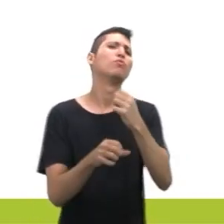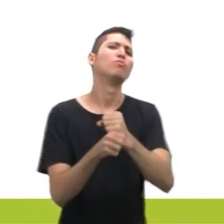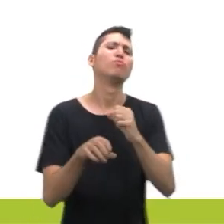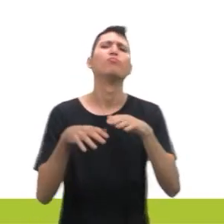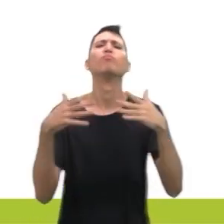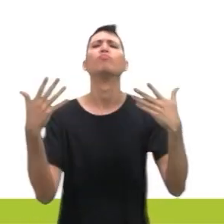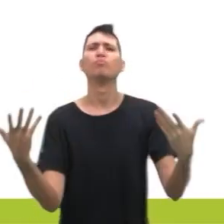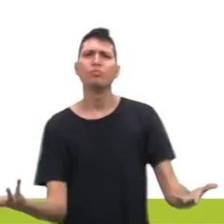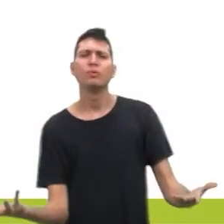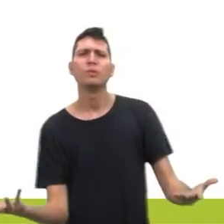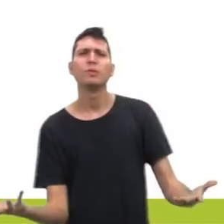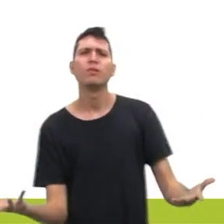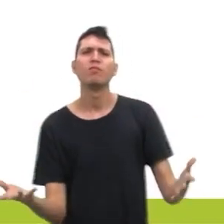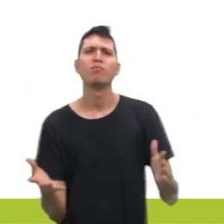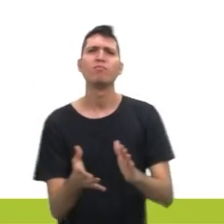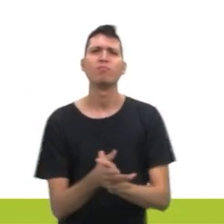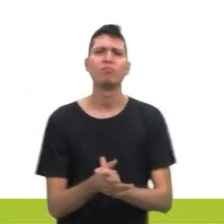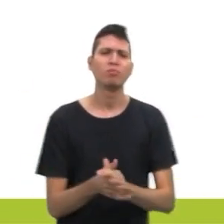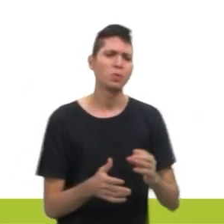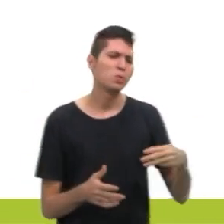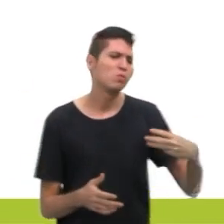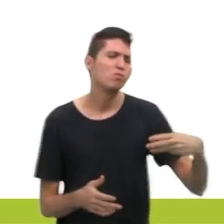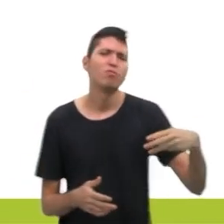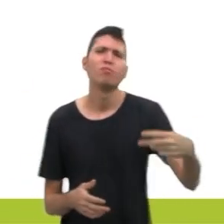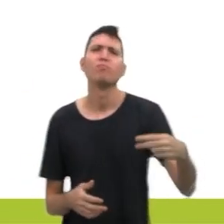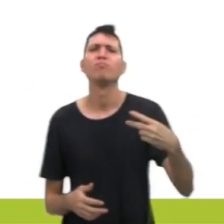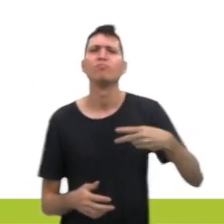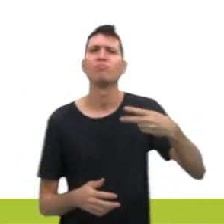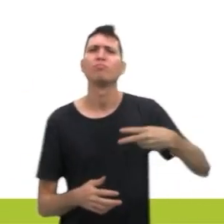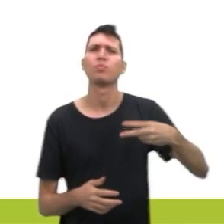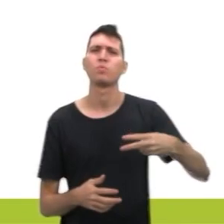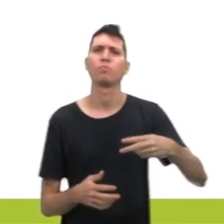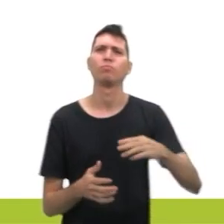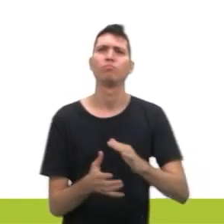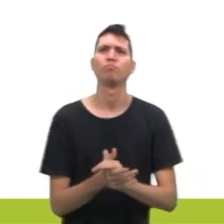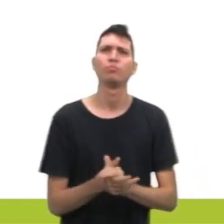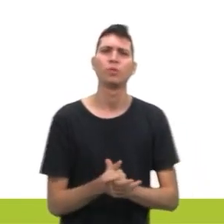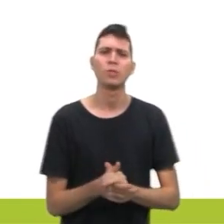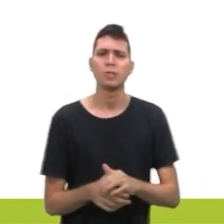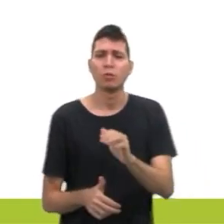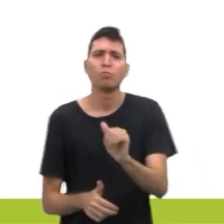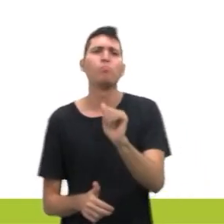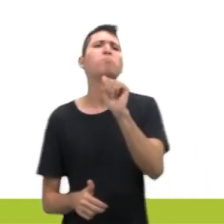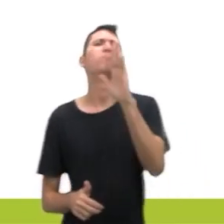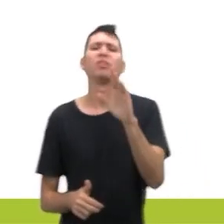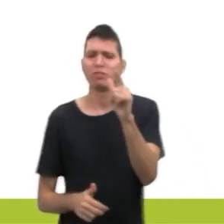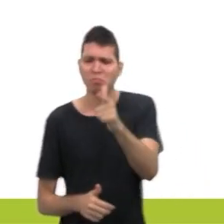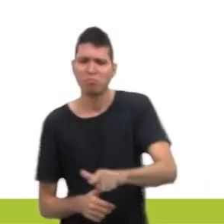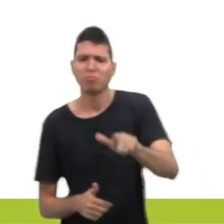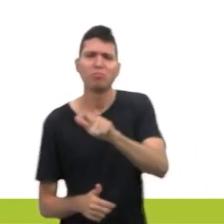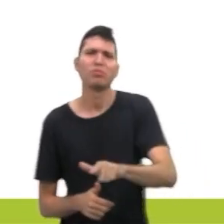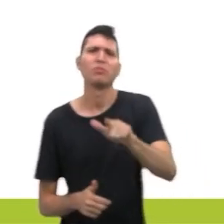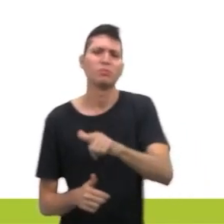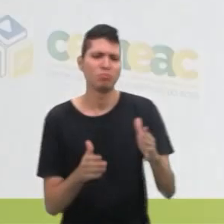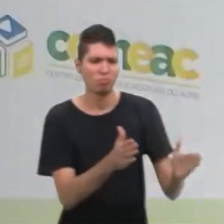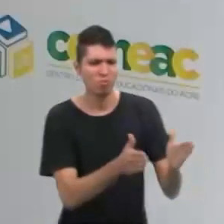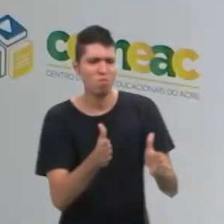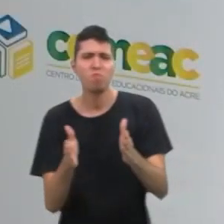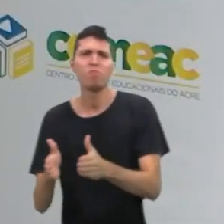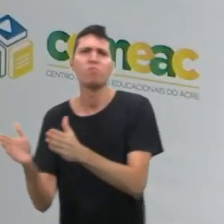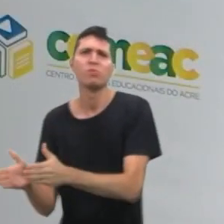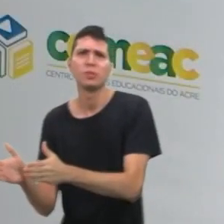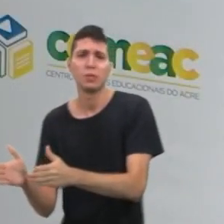Gente, basicamente a moda é o que mais se repete. Se você observar aqui, ó, vem comigo aqui, se você observar aqui, você vai perceber que o